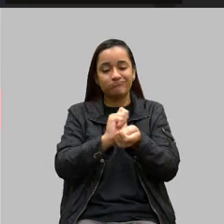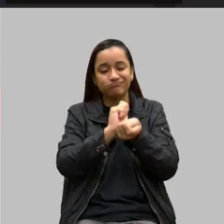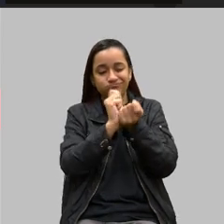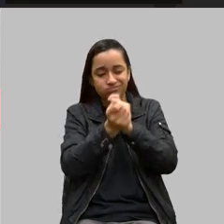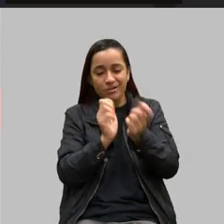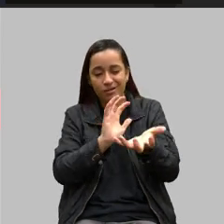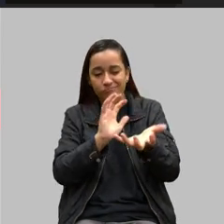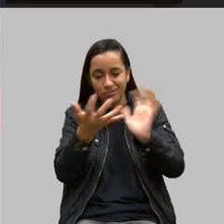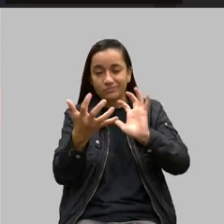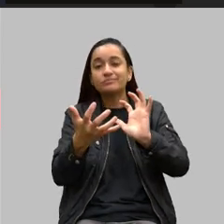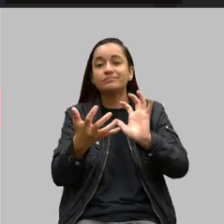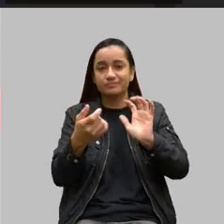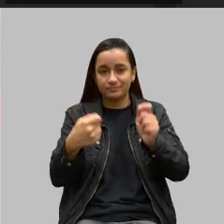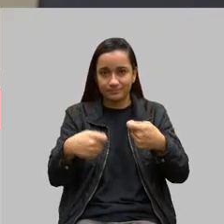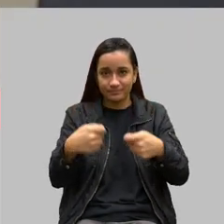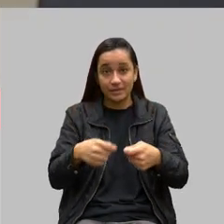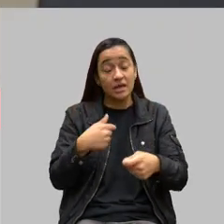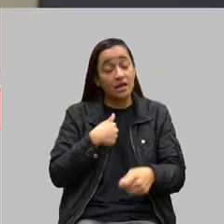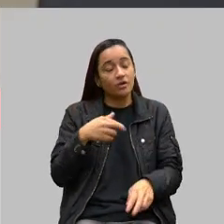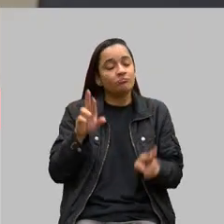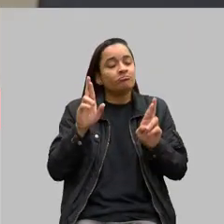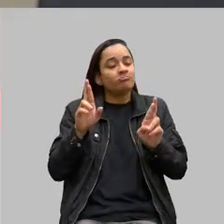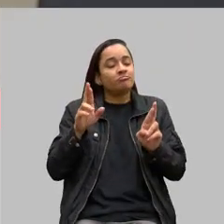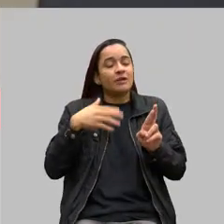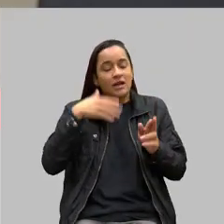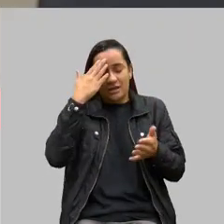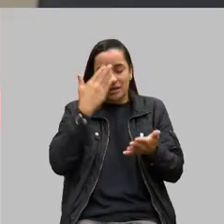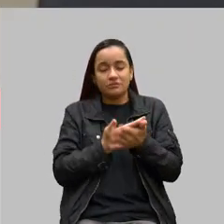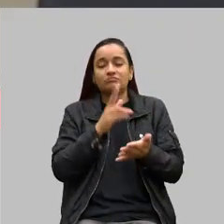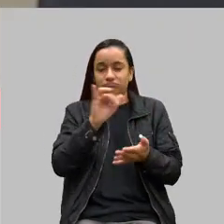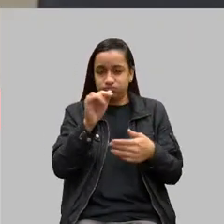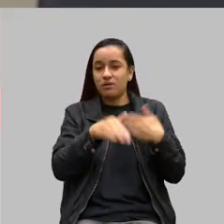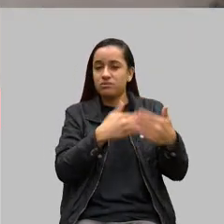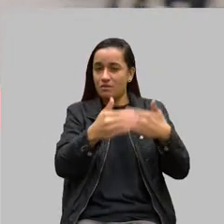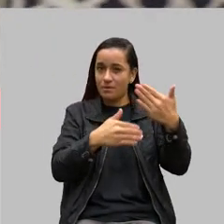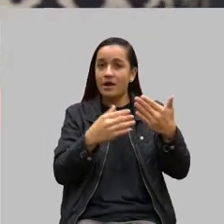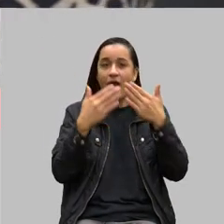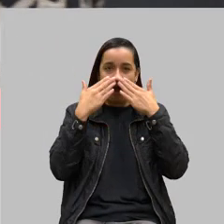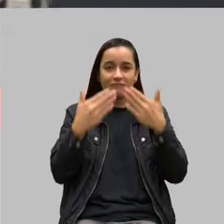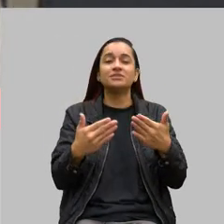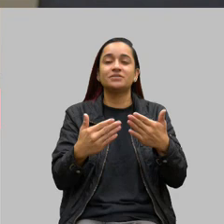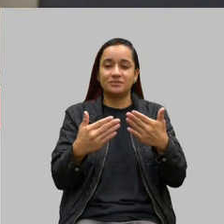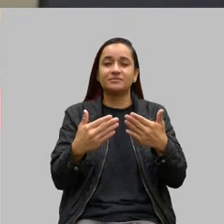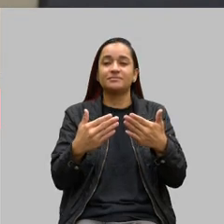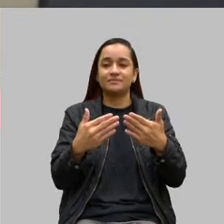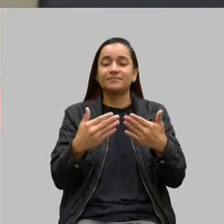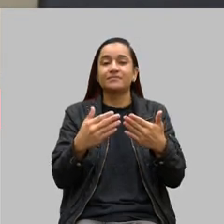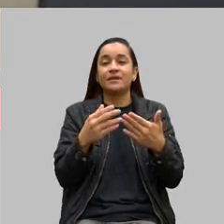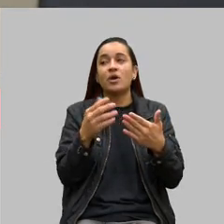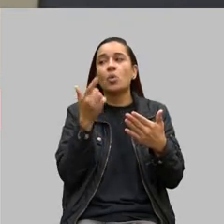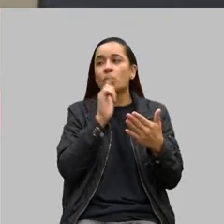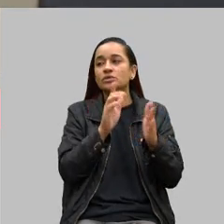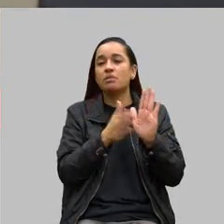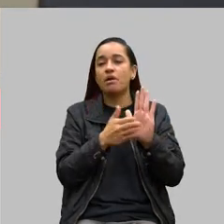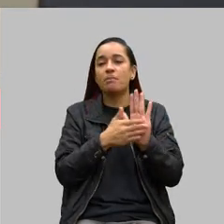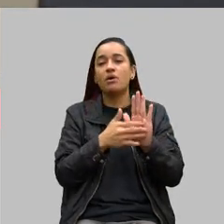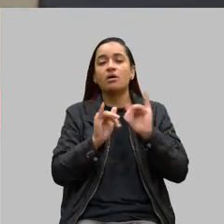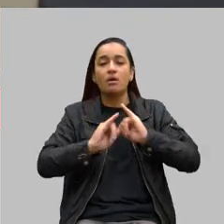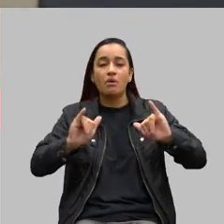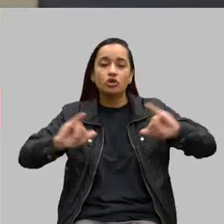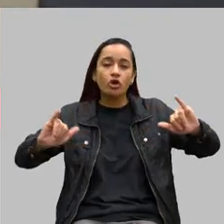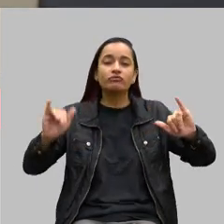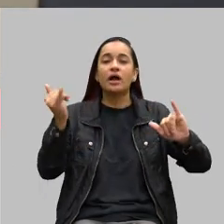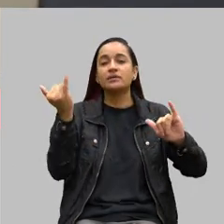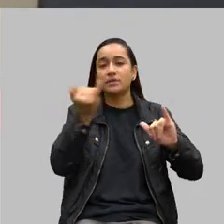transformação eu tô muito otimista e a gente tem avançado em várias frentes que a gente vai trazer né anúncios e novidades importantes em relação a essa